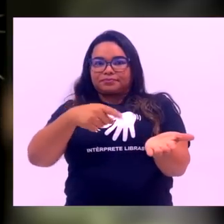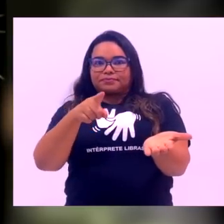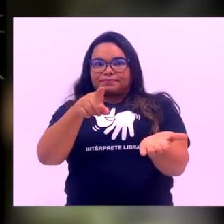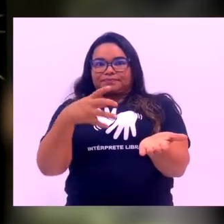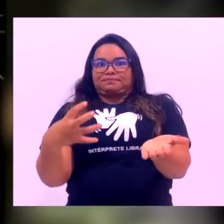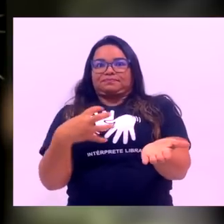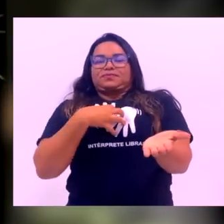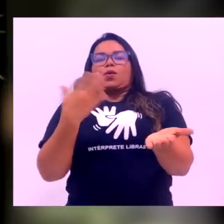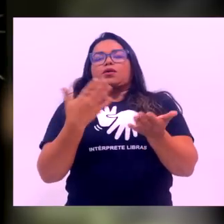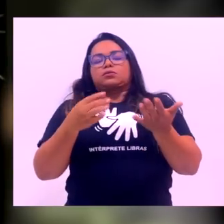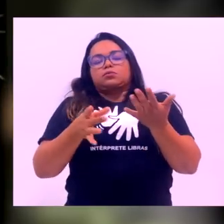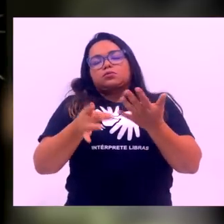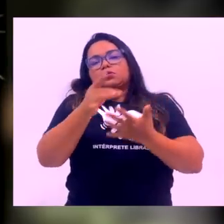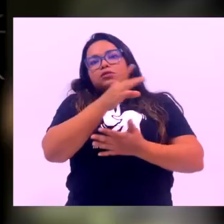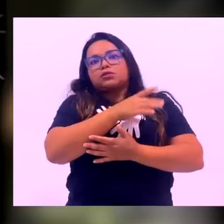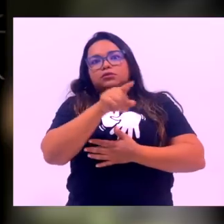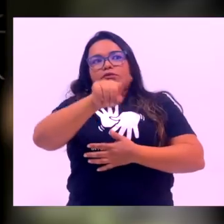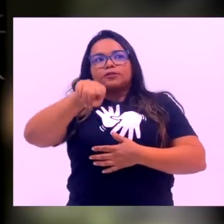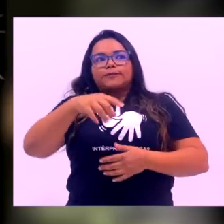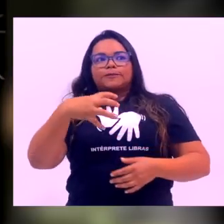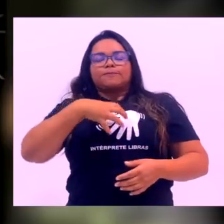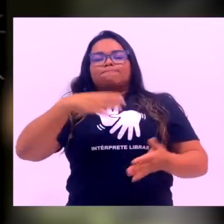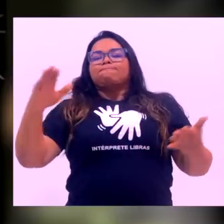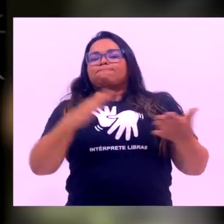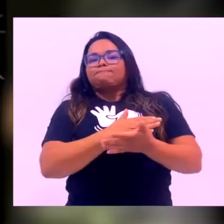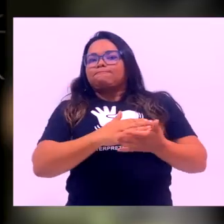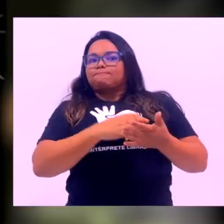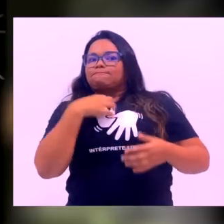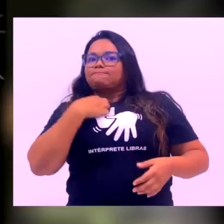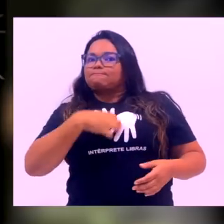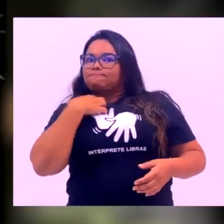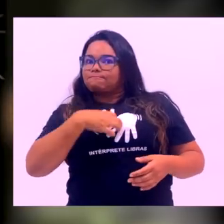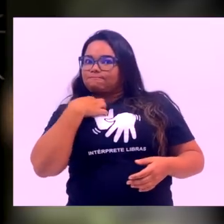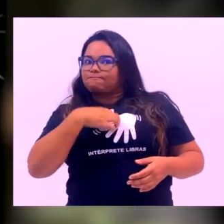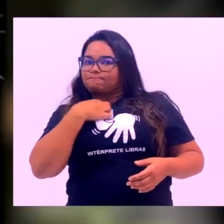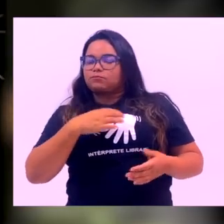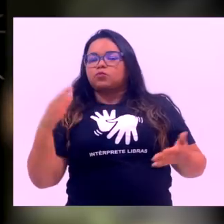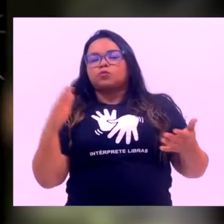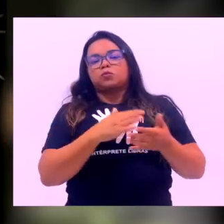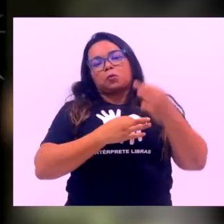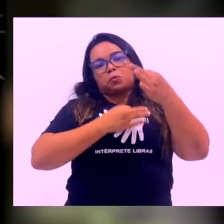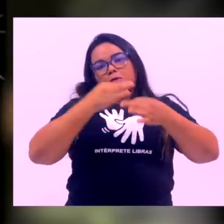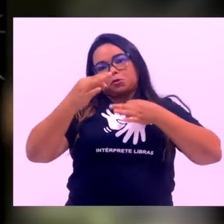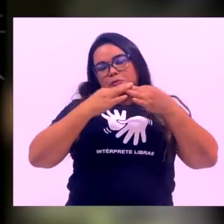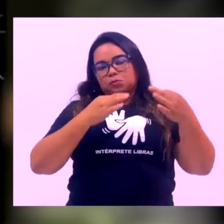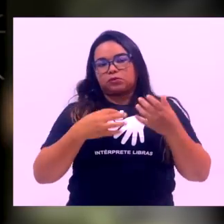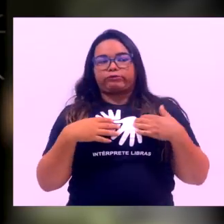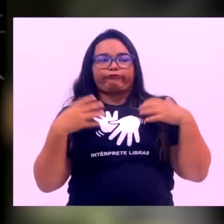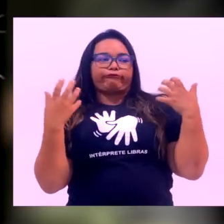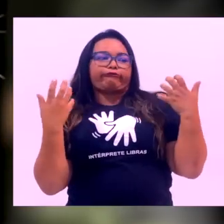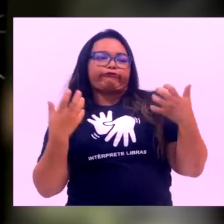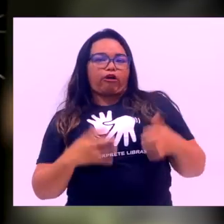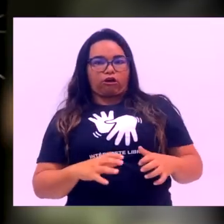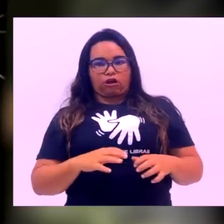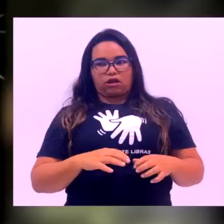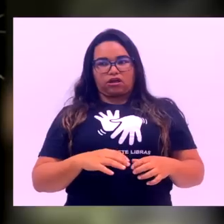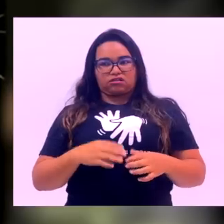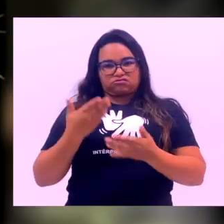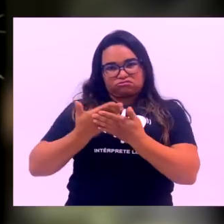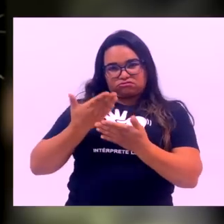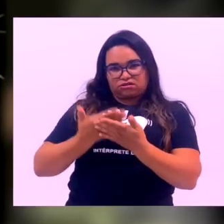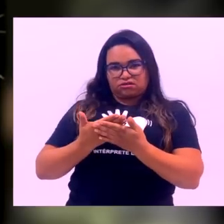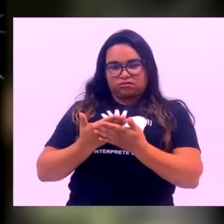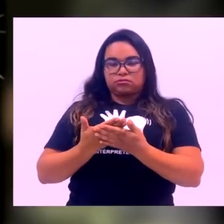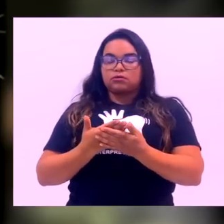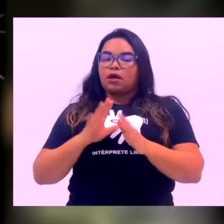ficaremos ofendidos. Alguns de nós ficaremos chocados. Alguns de nós diremos, eu não quero mais